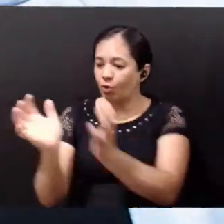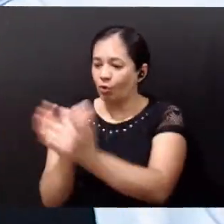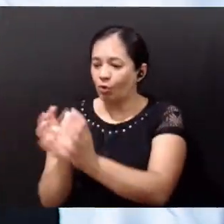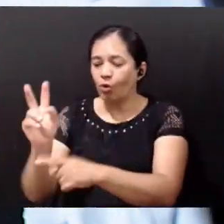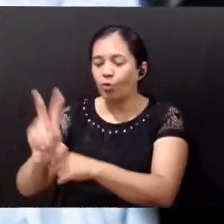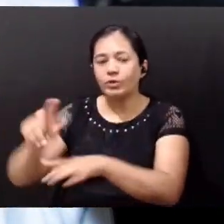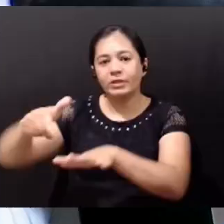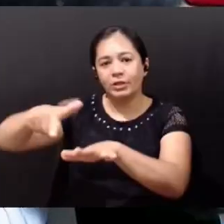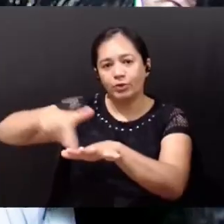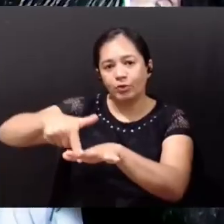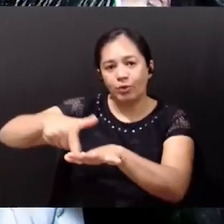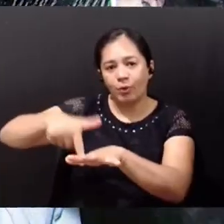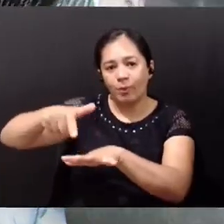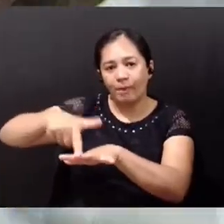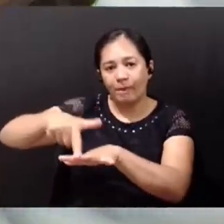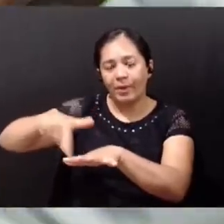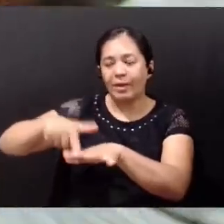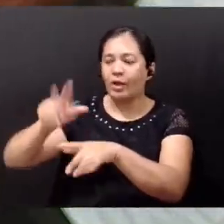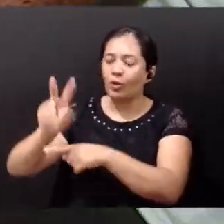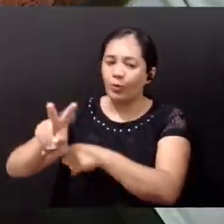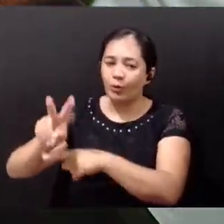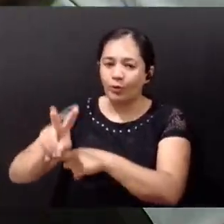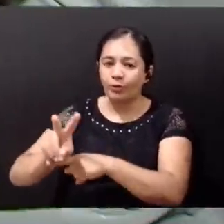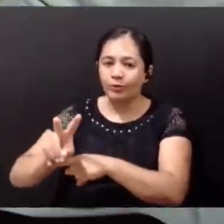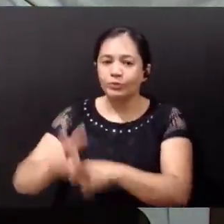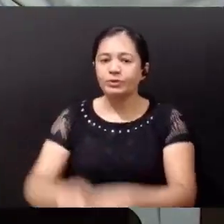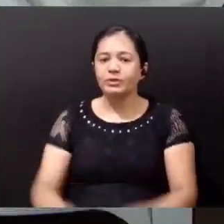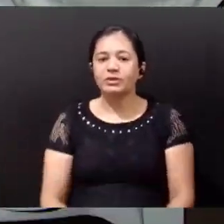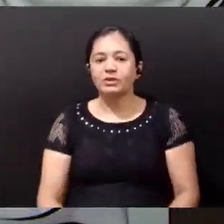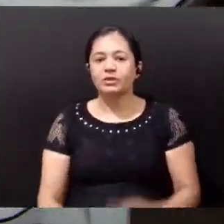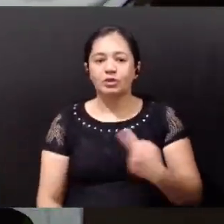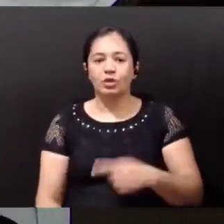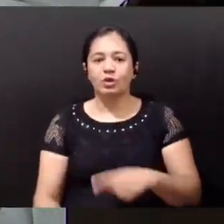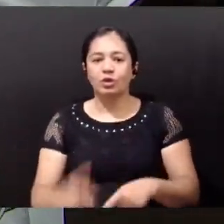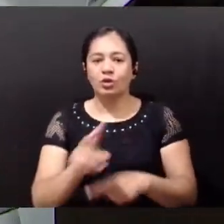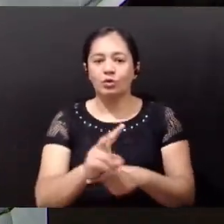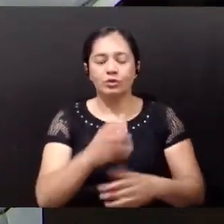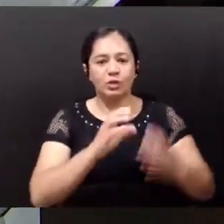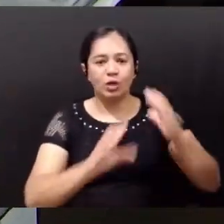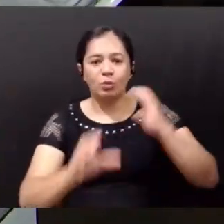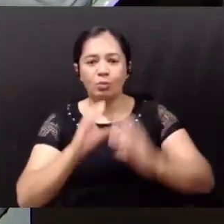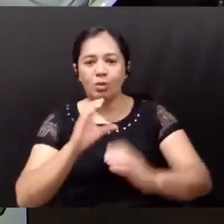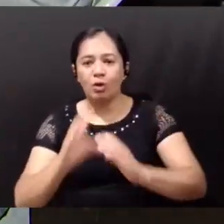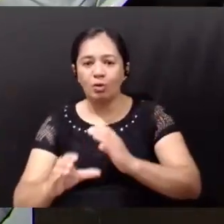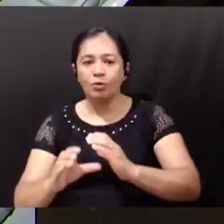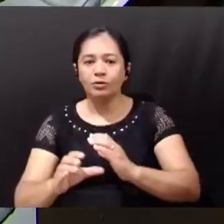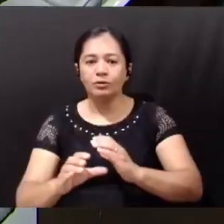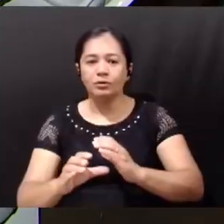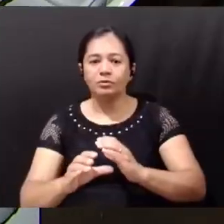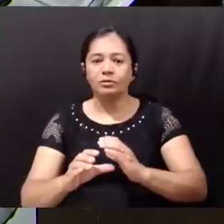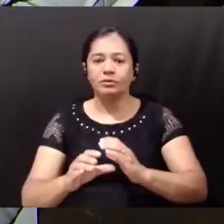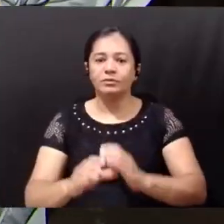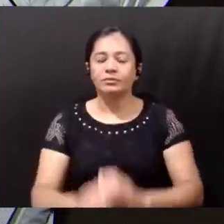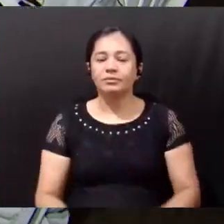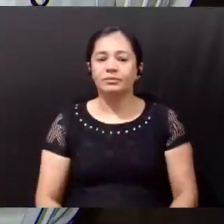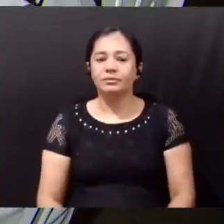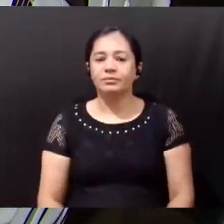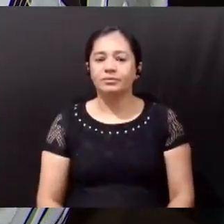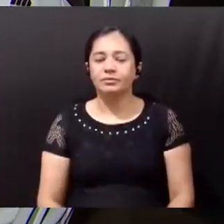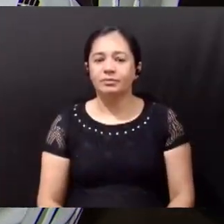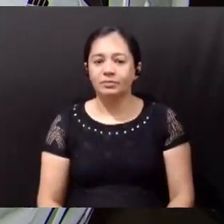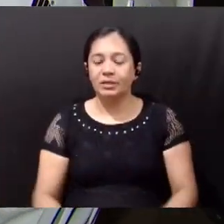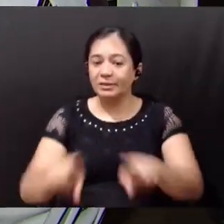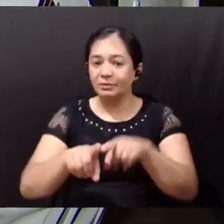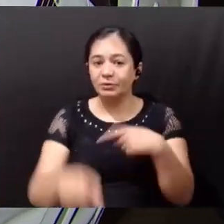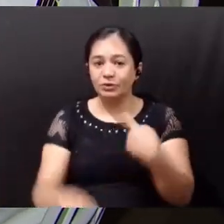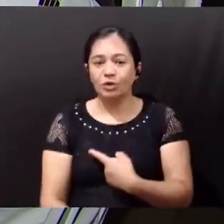Então através desse cuidado a gente tem uma comunicação, né, ativa, e também a gente vai fazer